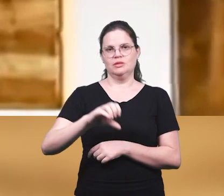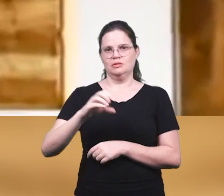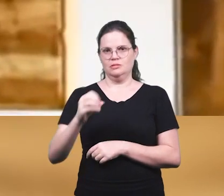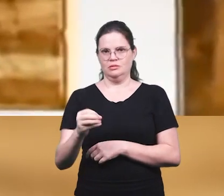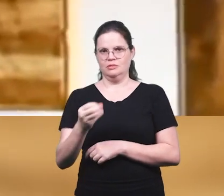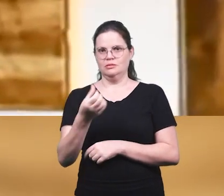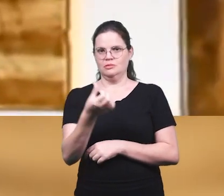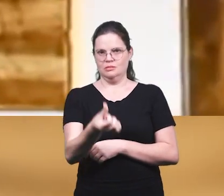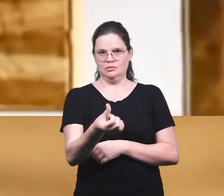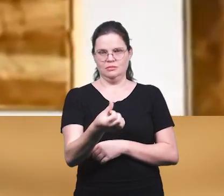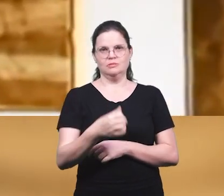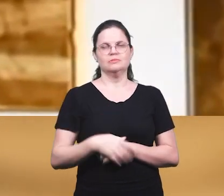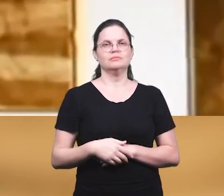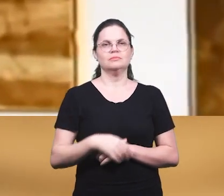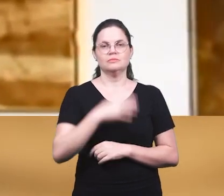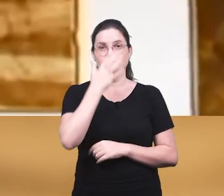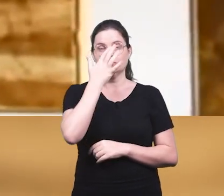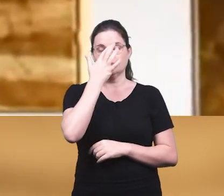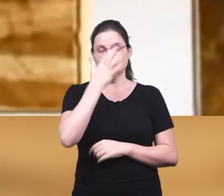1906. Um